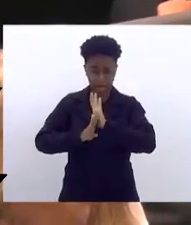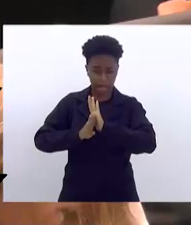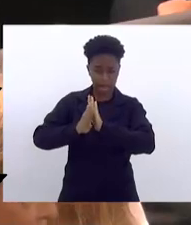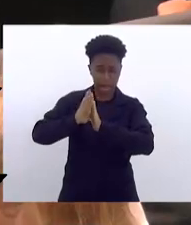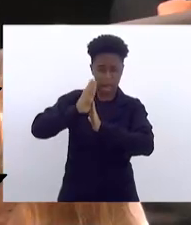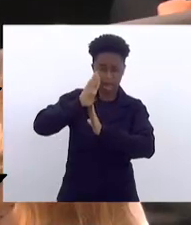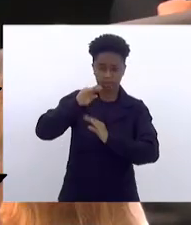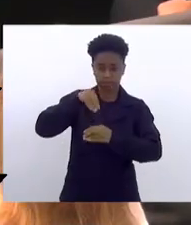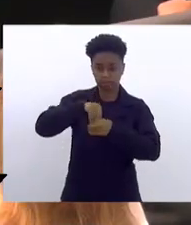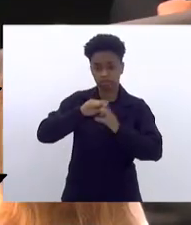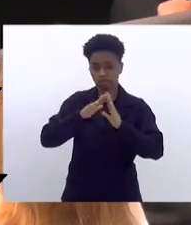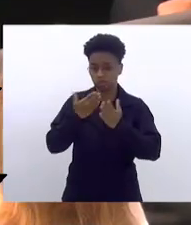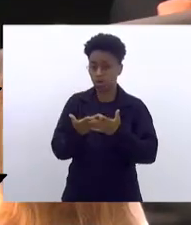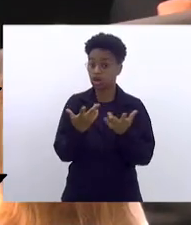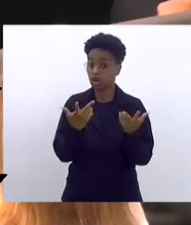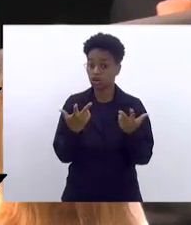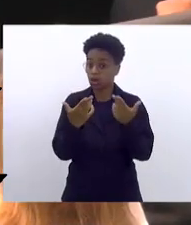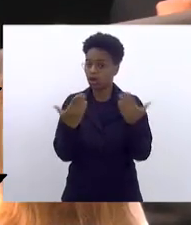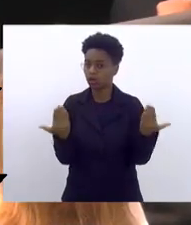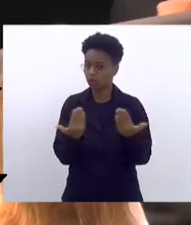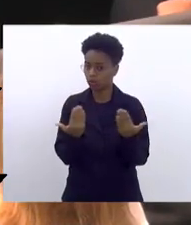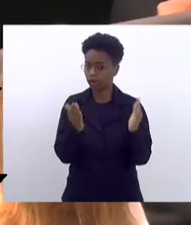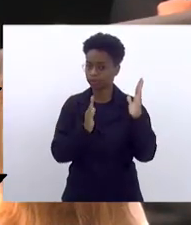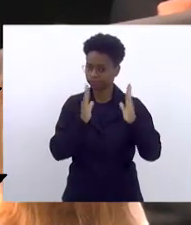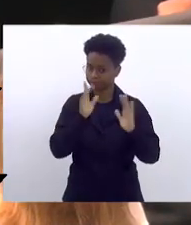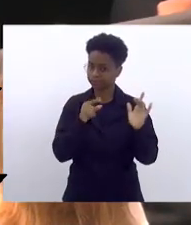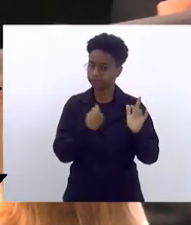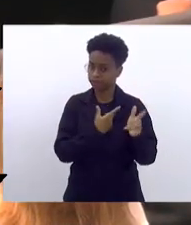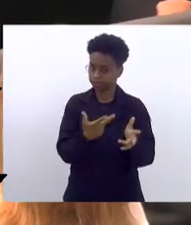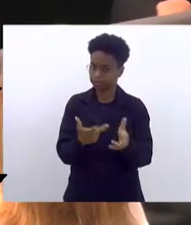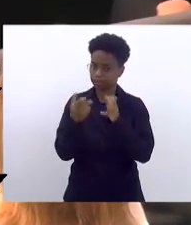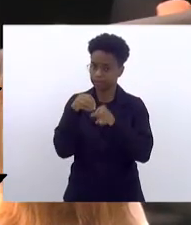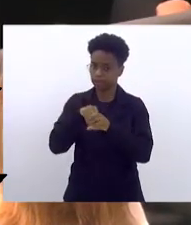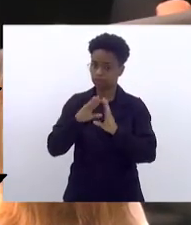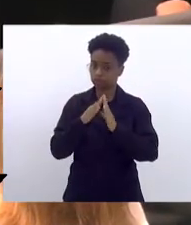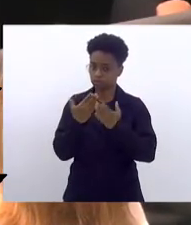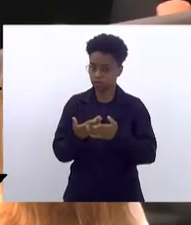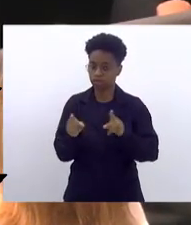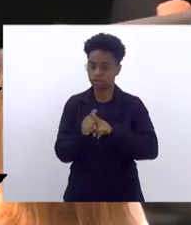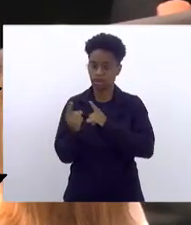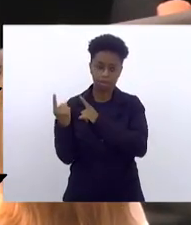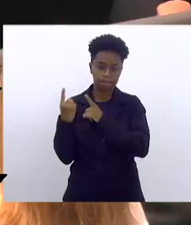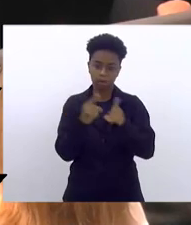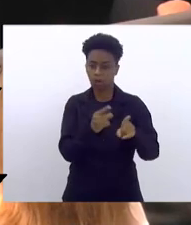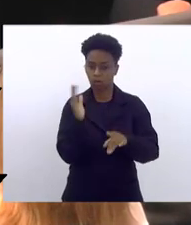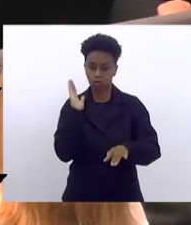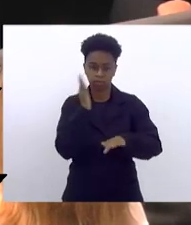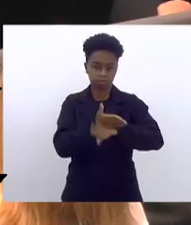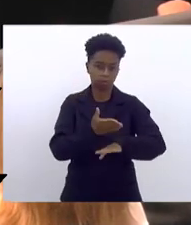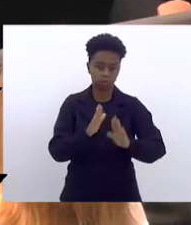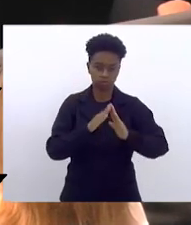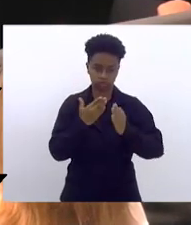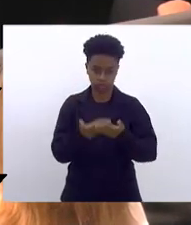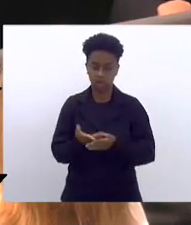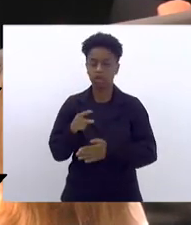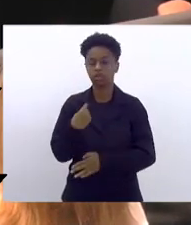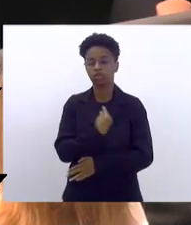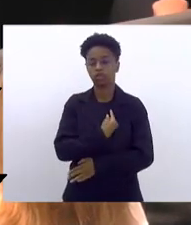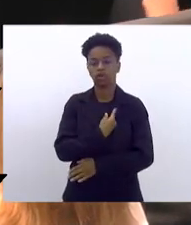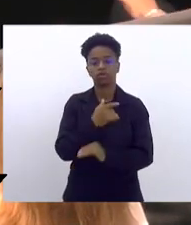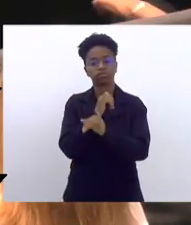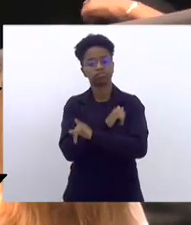nas escolas como a gente está vendo nesse momento a violência nas escolas e contra as escolas e aí a envolve também